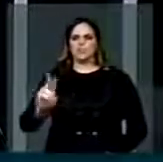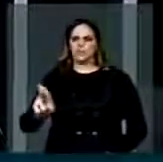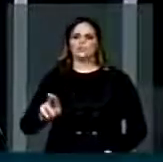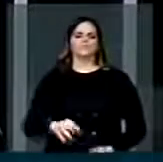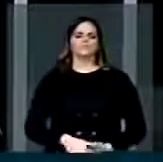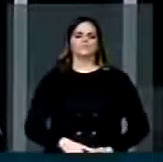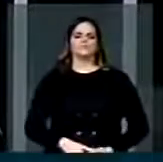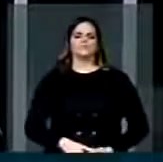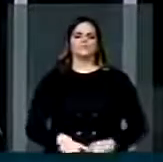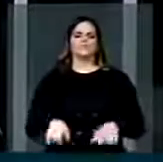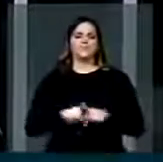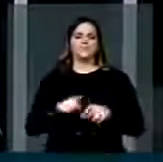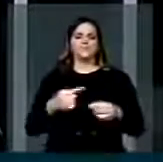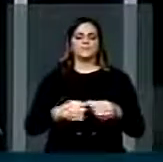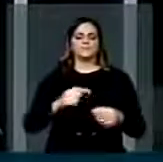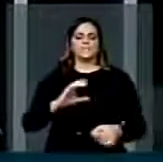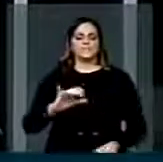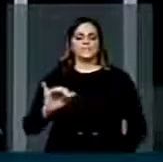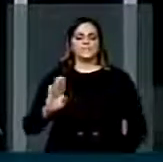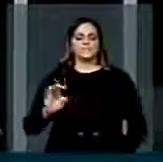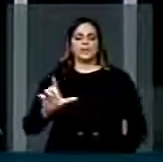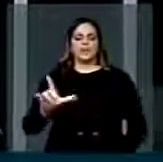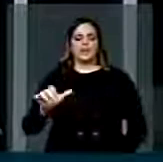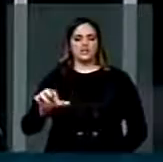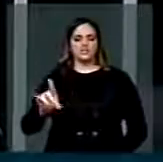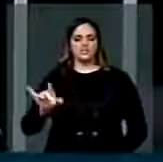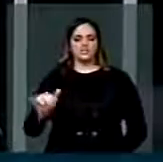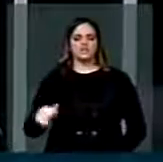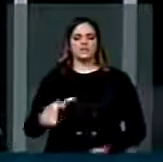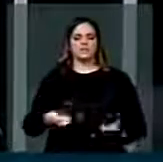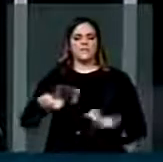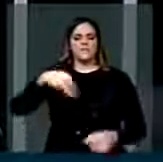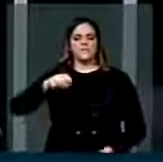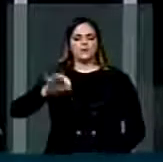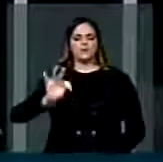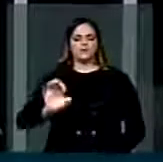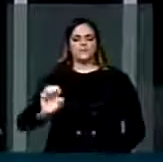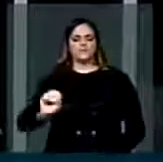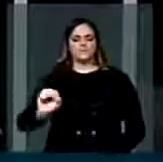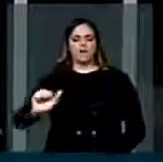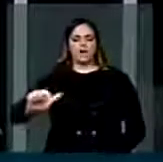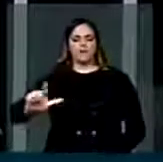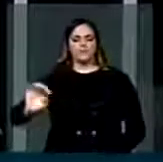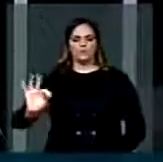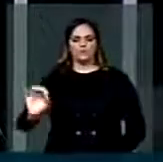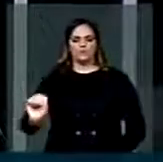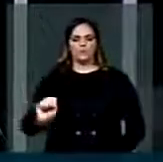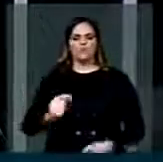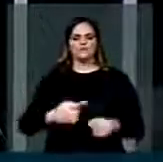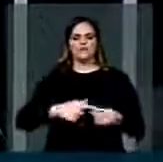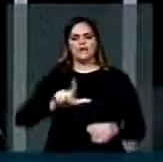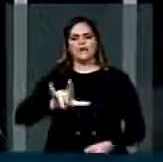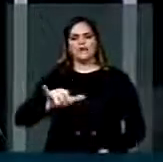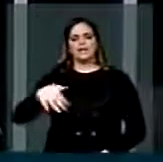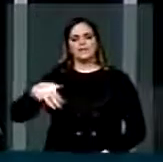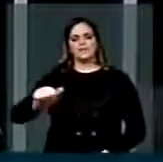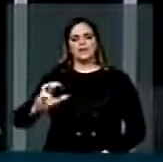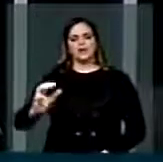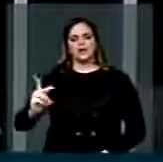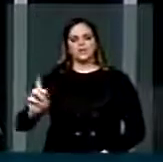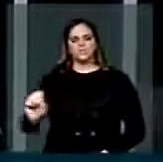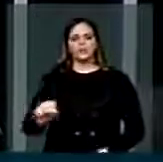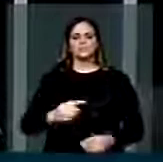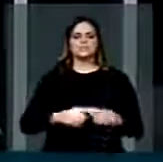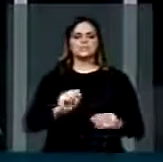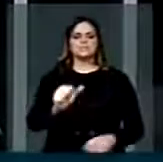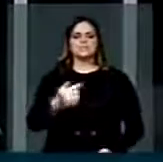recurso também aqui para Cidelândia, na região Tocantina, Montes Altos, para Lima Campos, São Raimundo